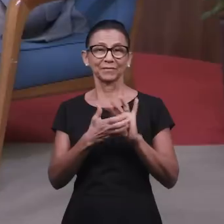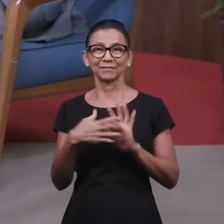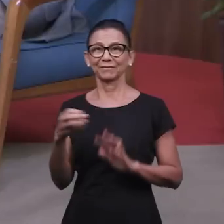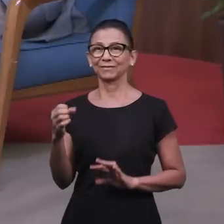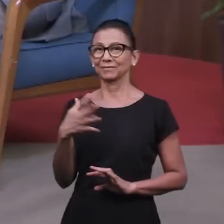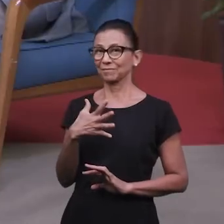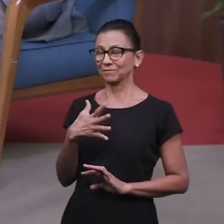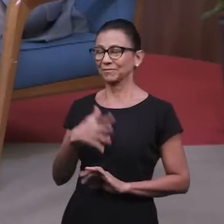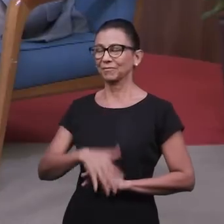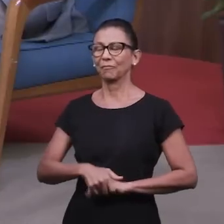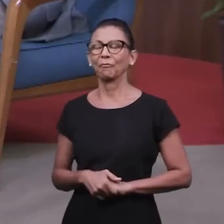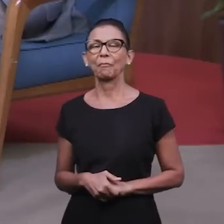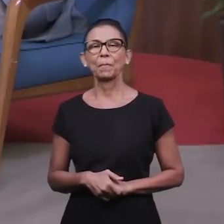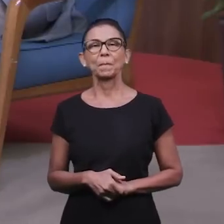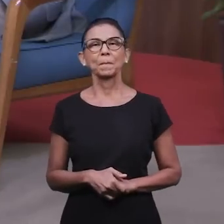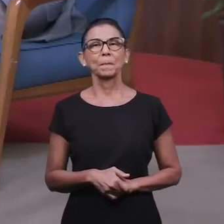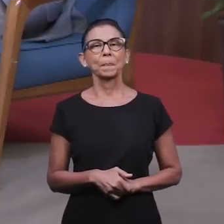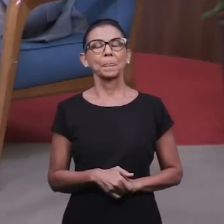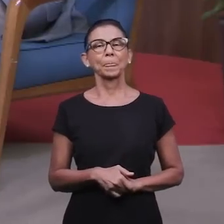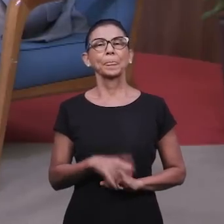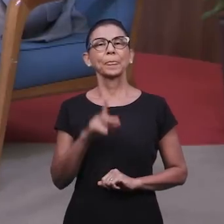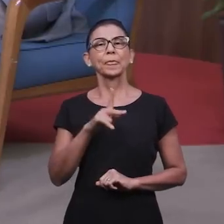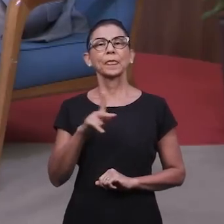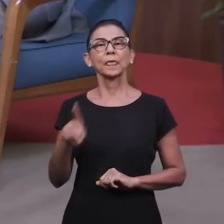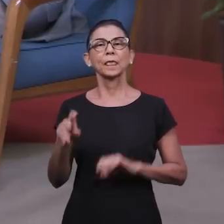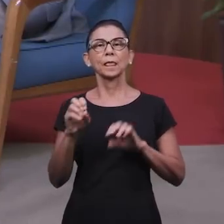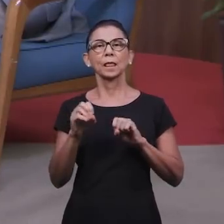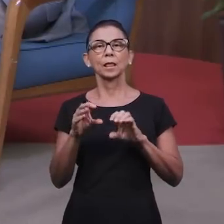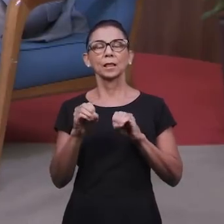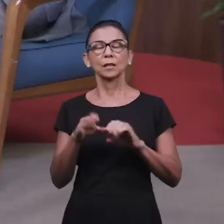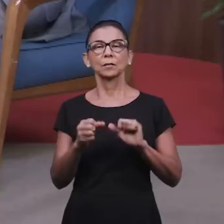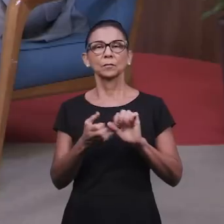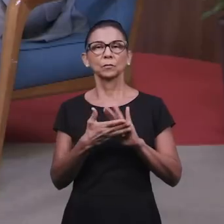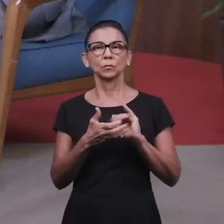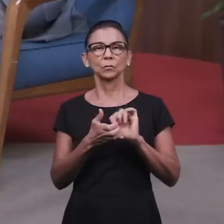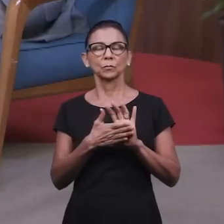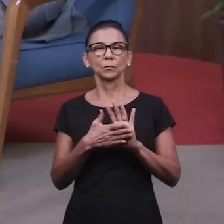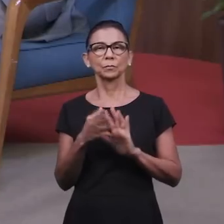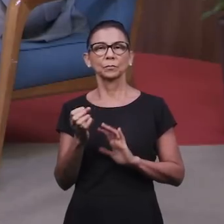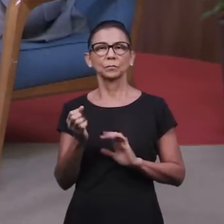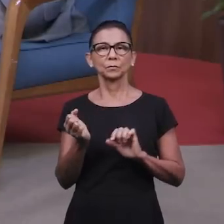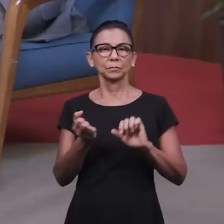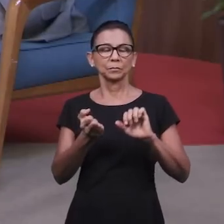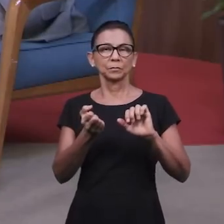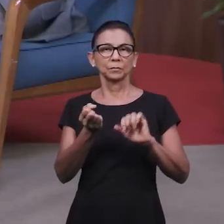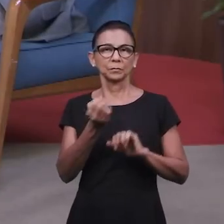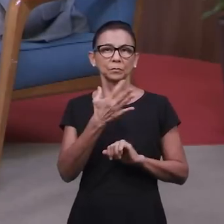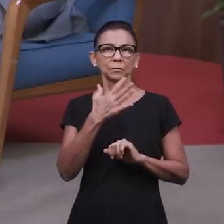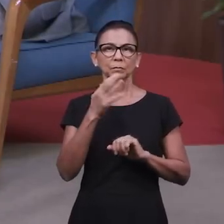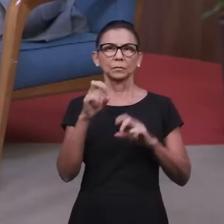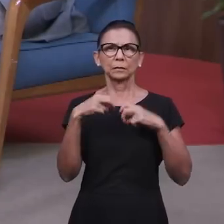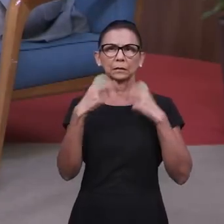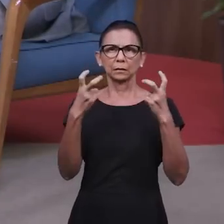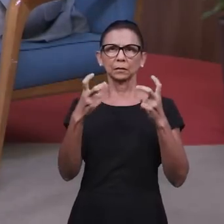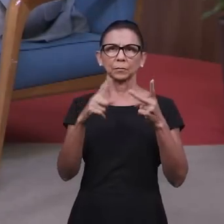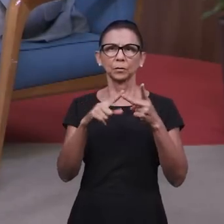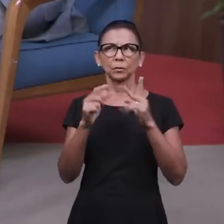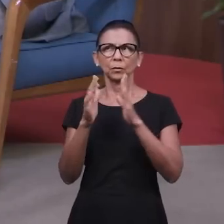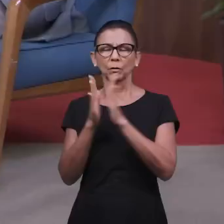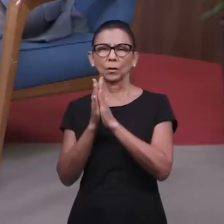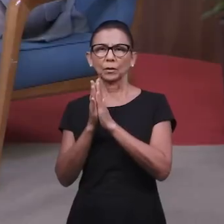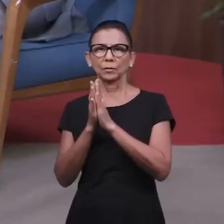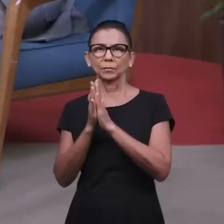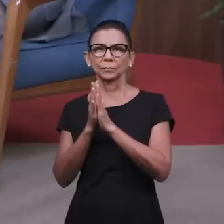novo e a tia Janaína vai começar o ensino hoje do louvor Eu Clamo, Eu Oro. E o instrumento que